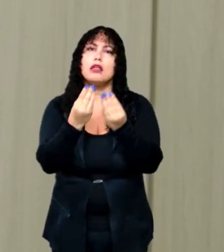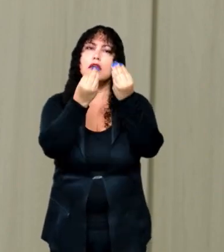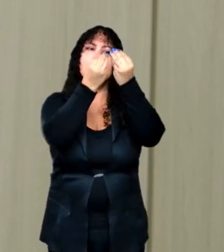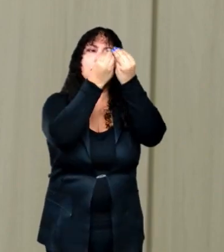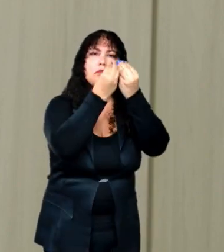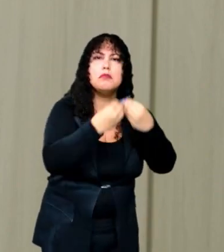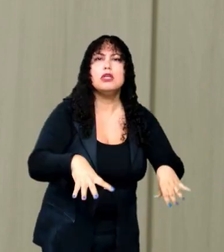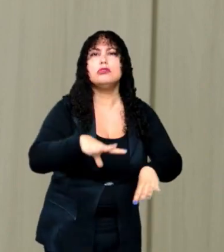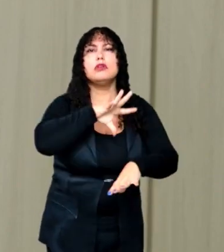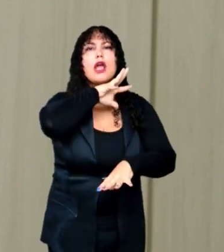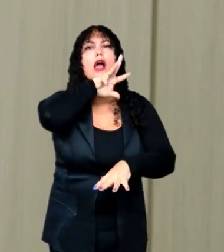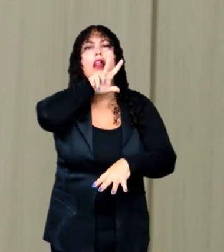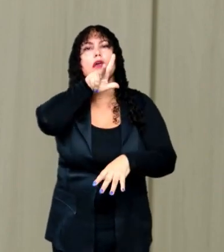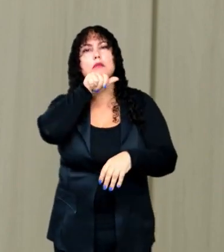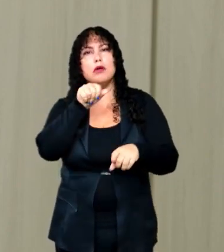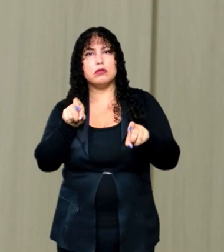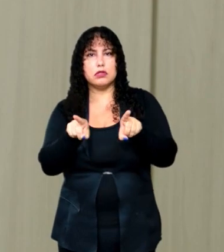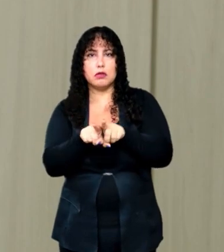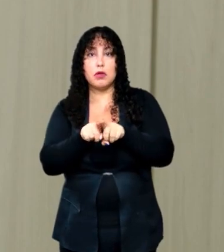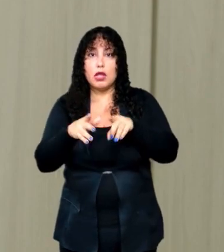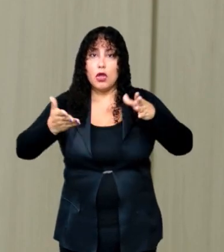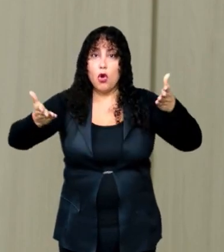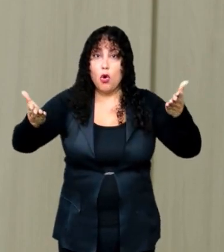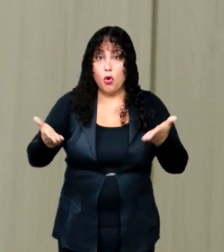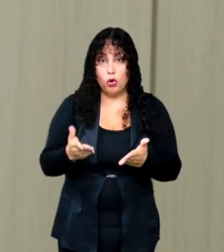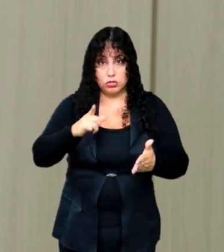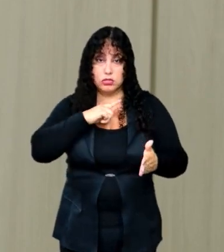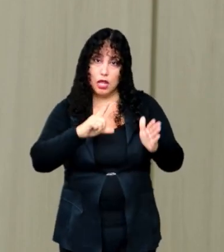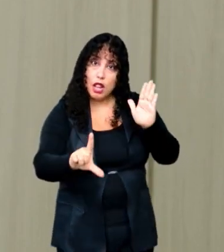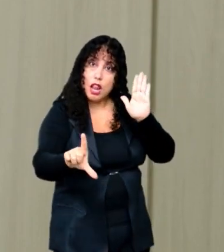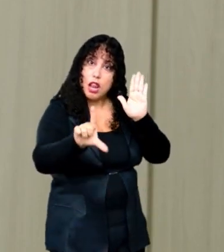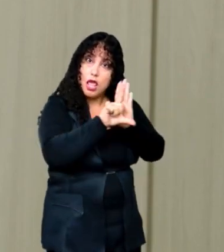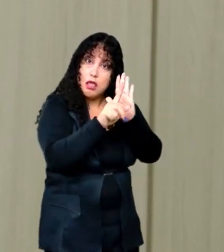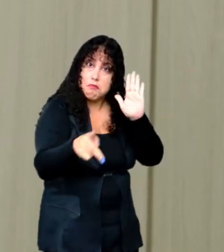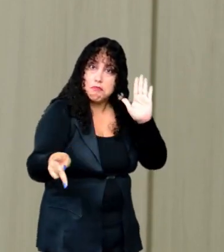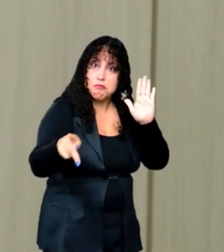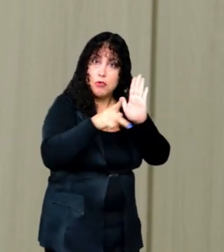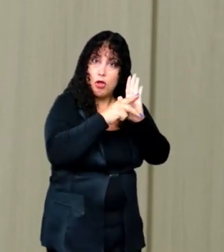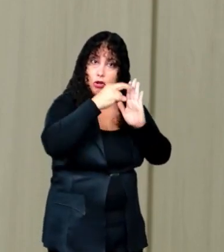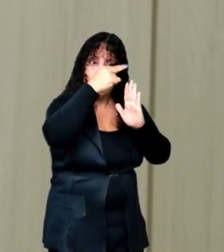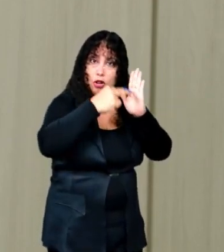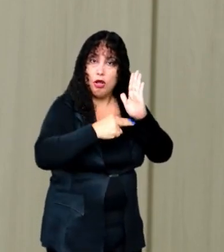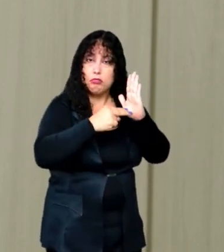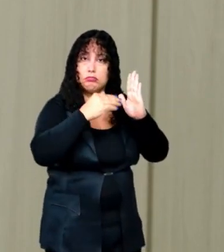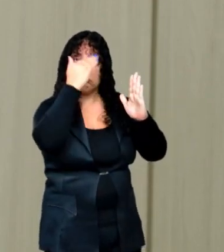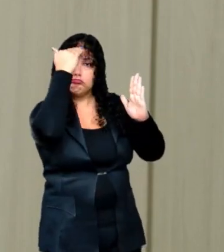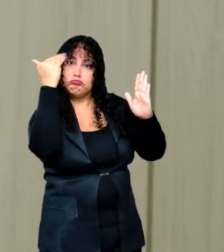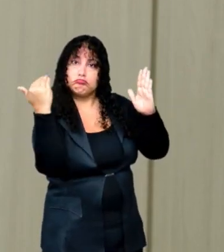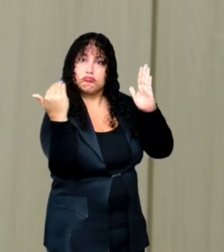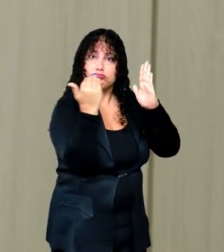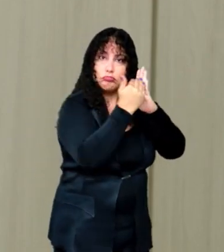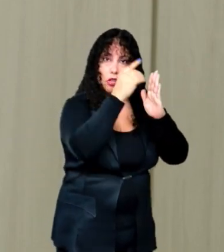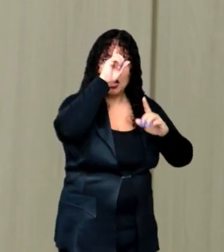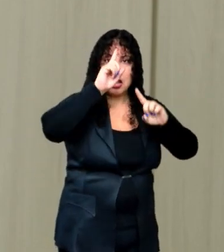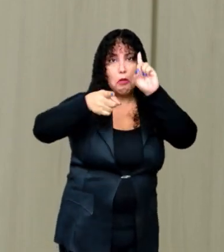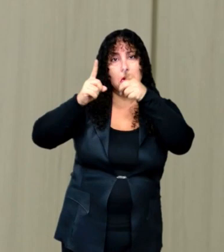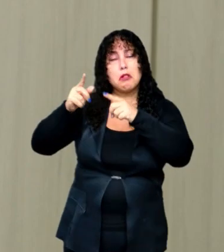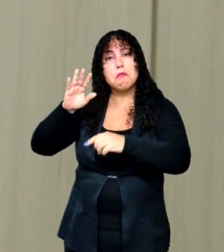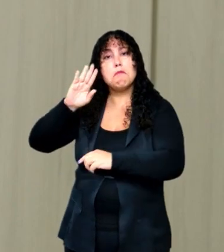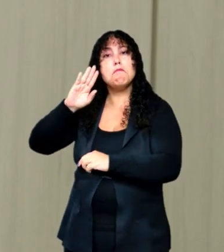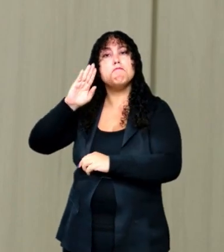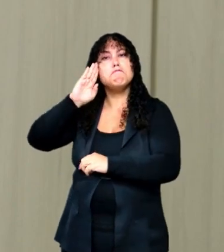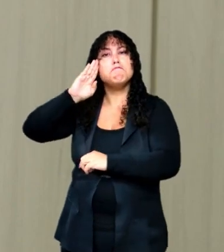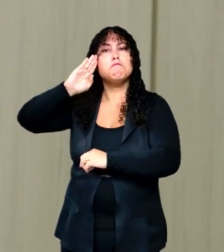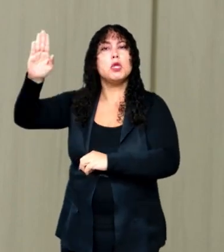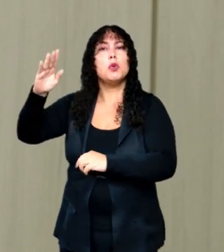prejudicam esses animais. Hoje a gente tem leis, tem normas que regem isso, principalmente